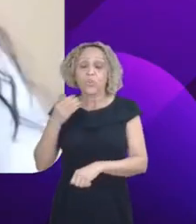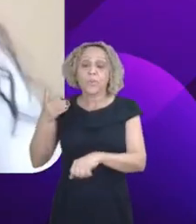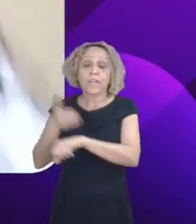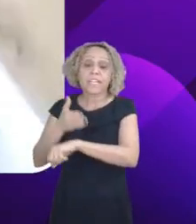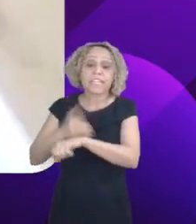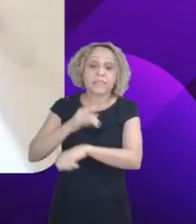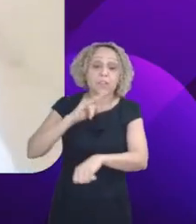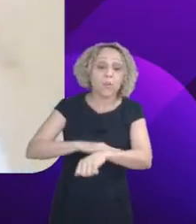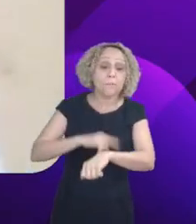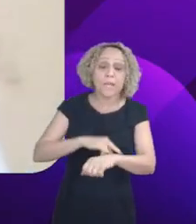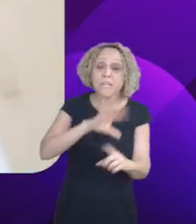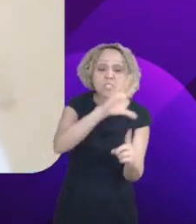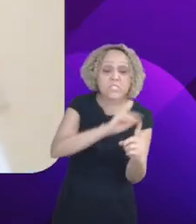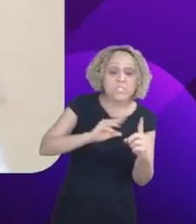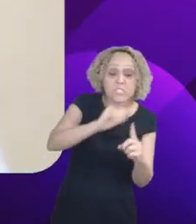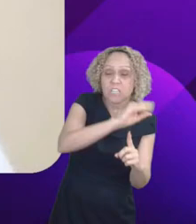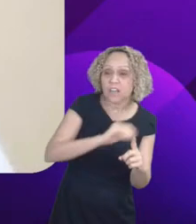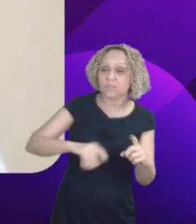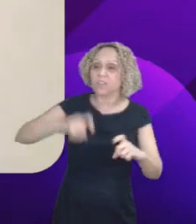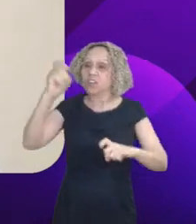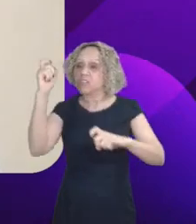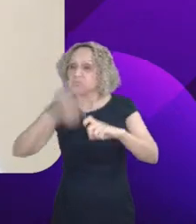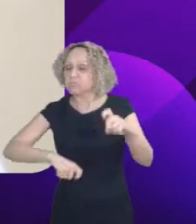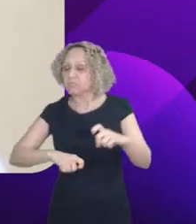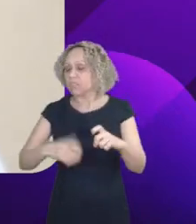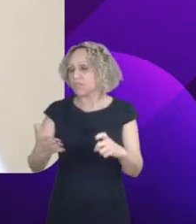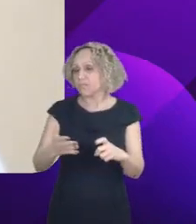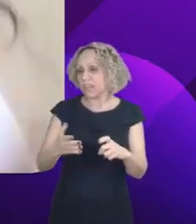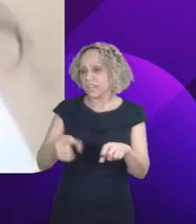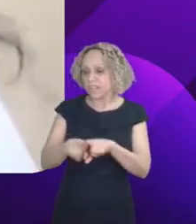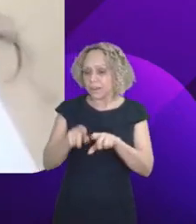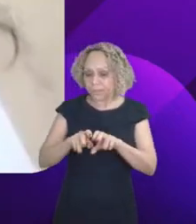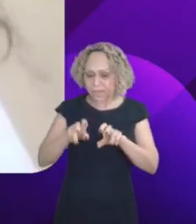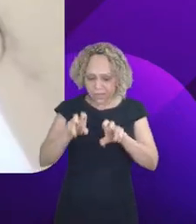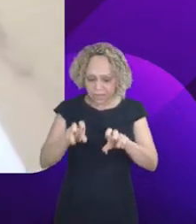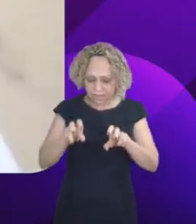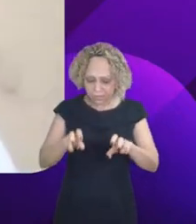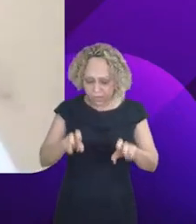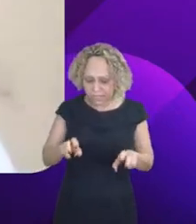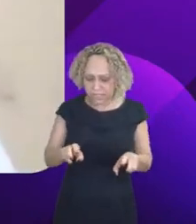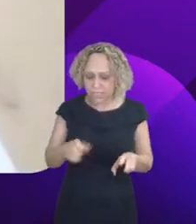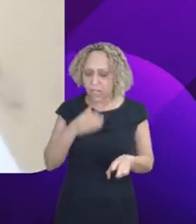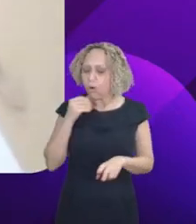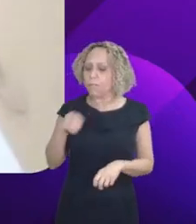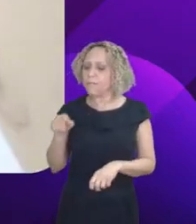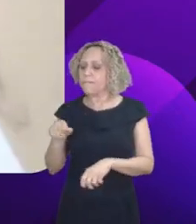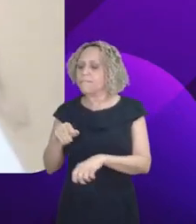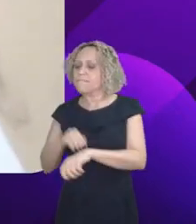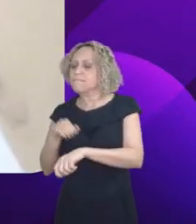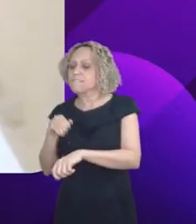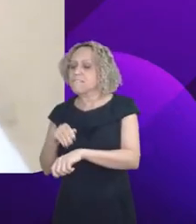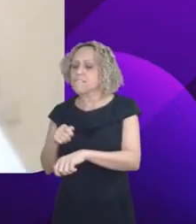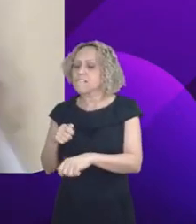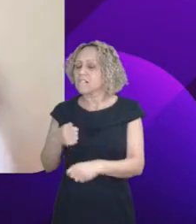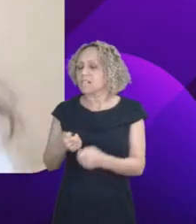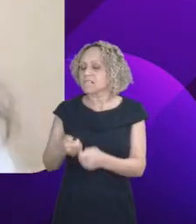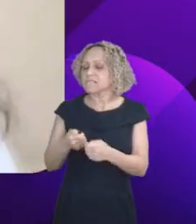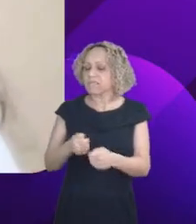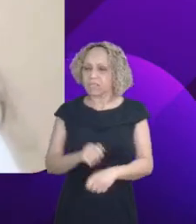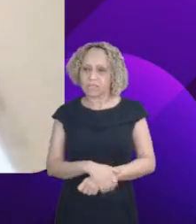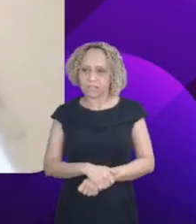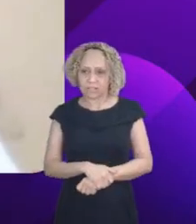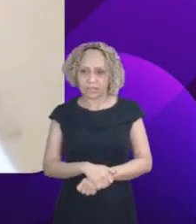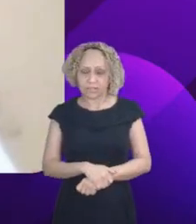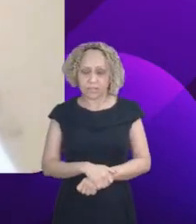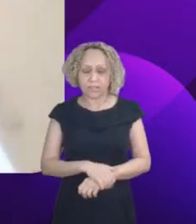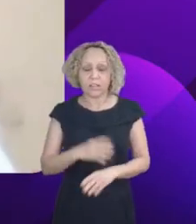nossas patrulhas. Atuamos no Carnaval e realizamos ações de cuidado com os nossos componentes da Ronda Maria da Penha. Mas tudo isso que